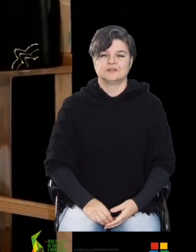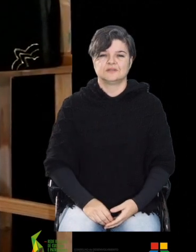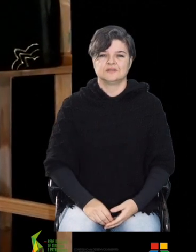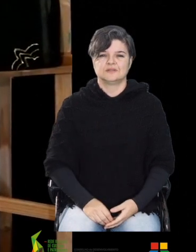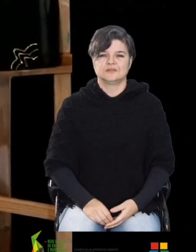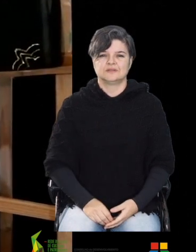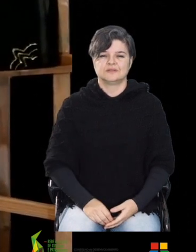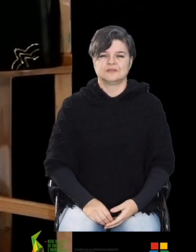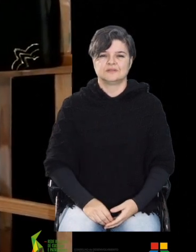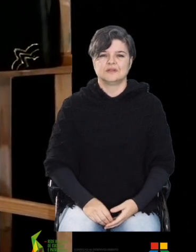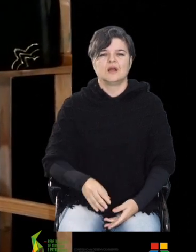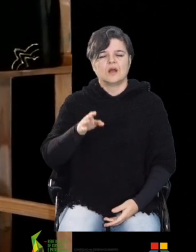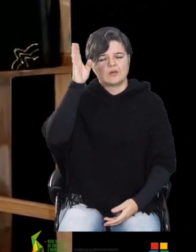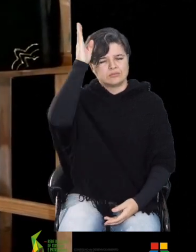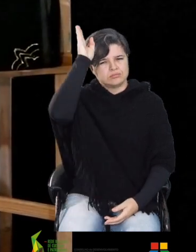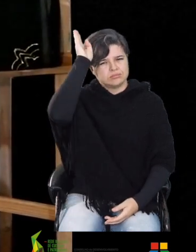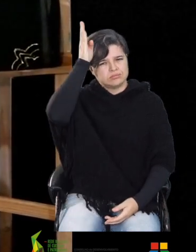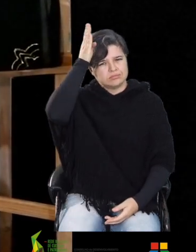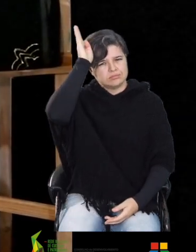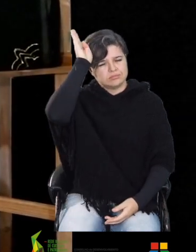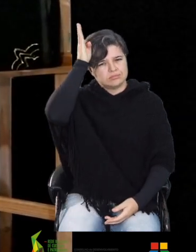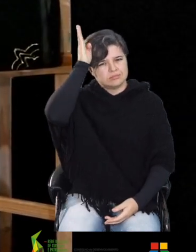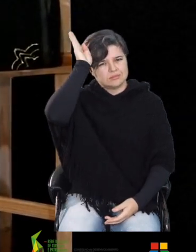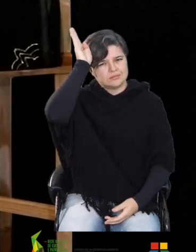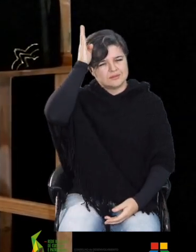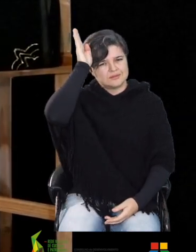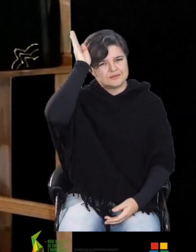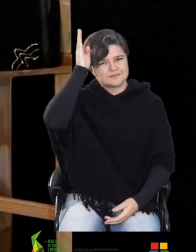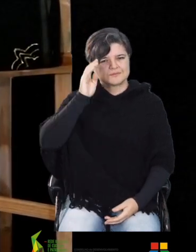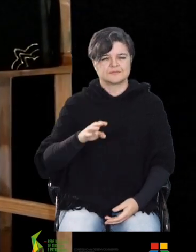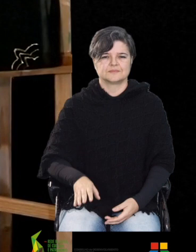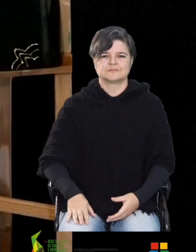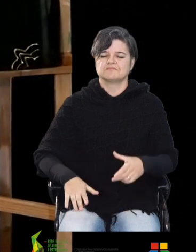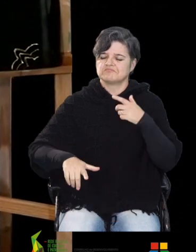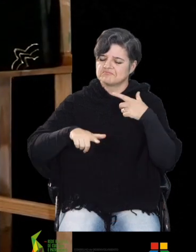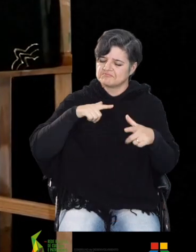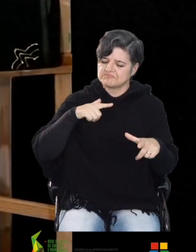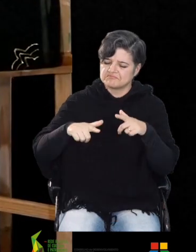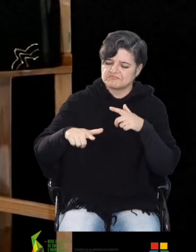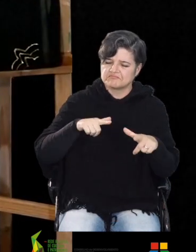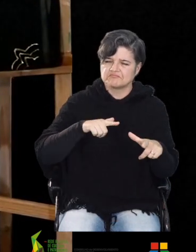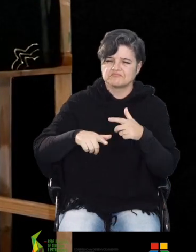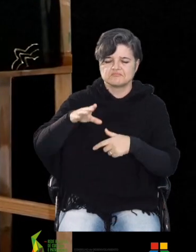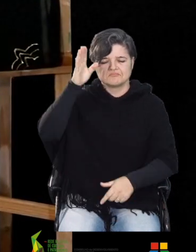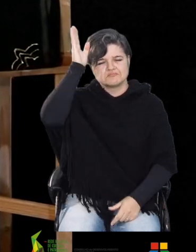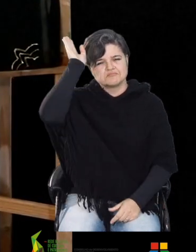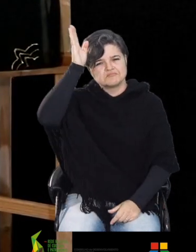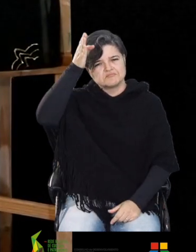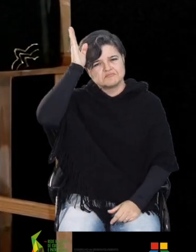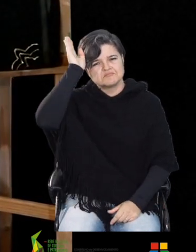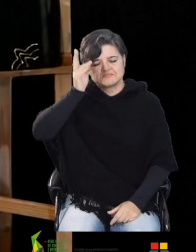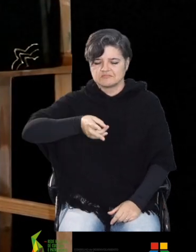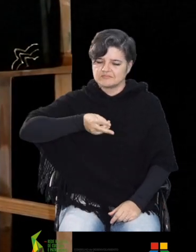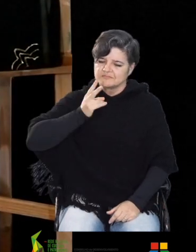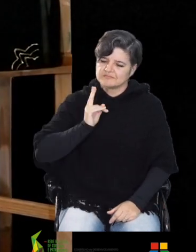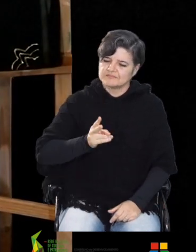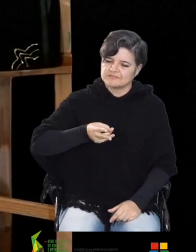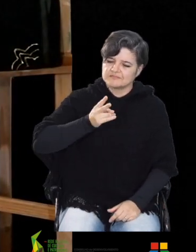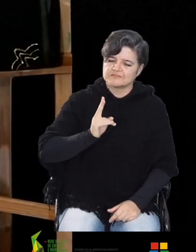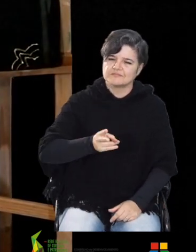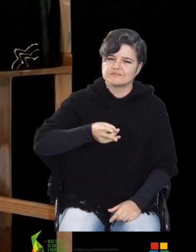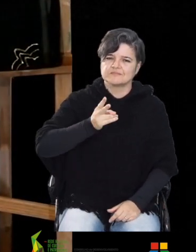é um moinho e era um burrinho trabalhador ele trabalhava